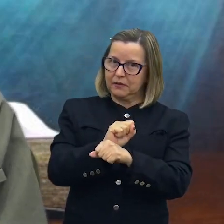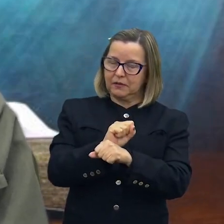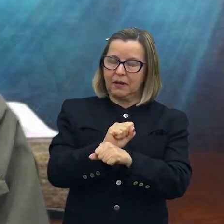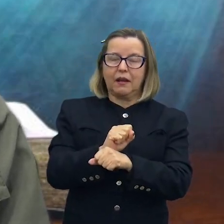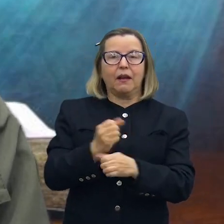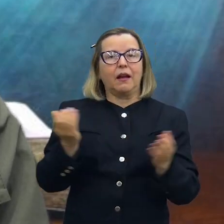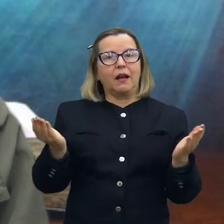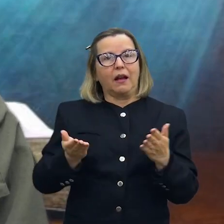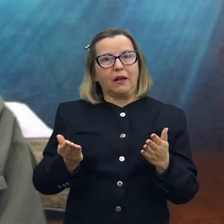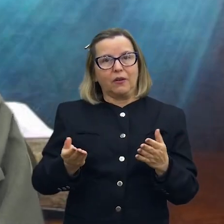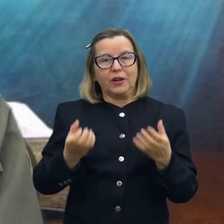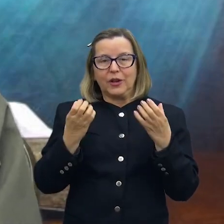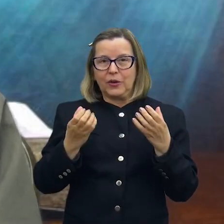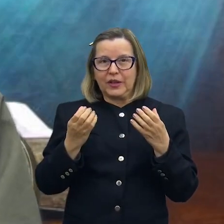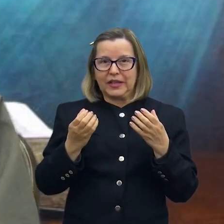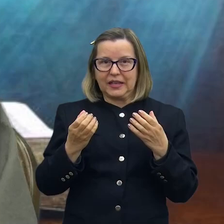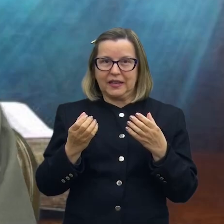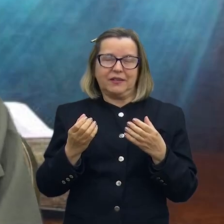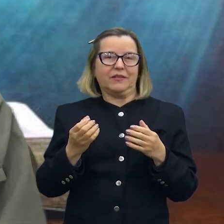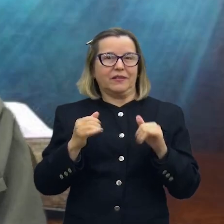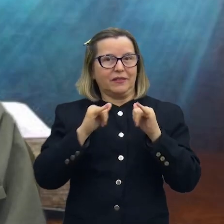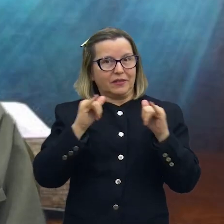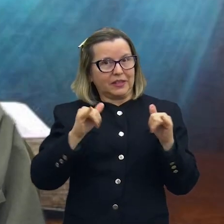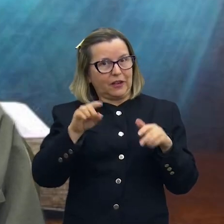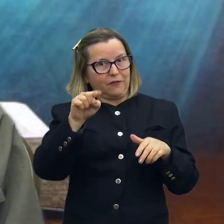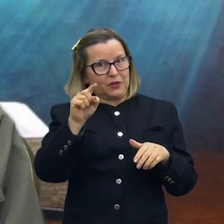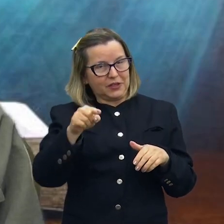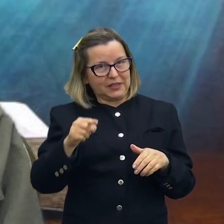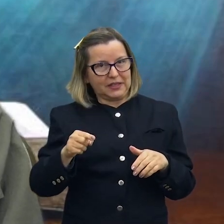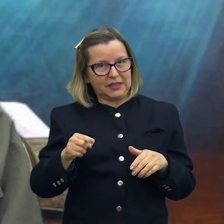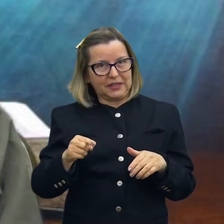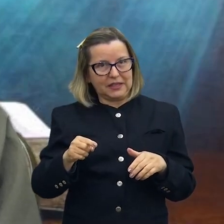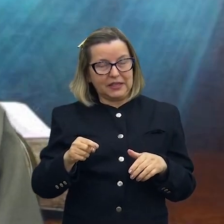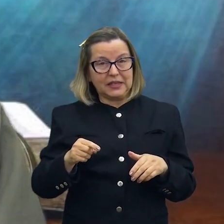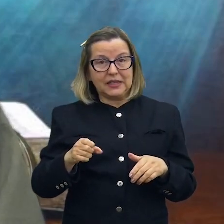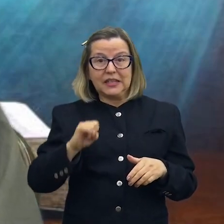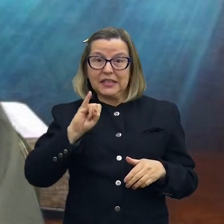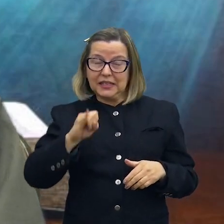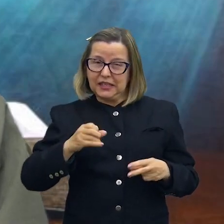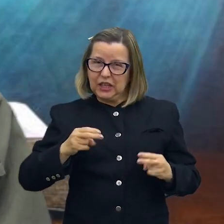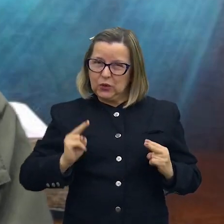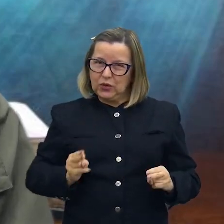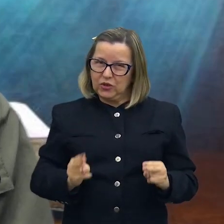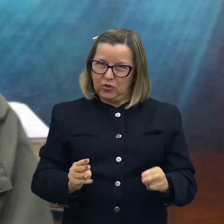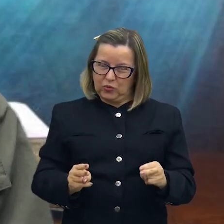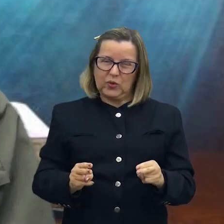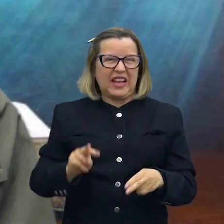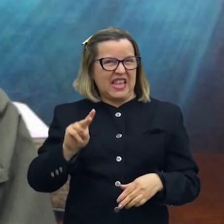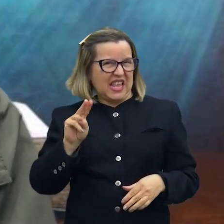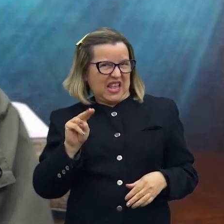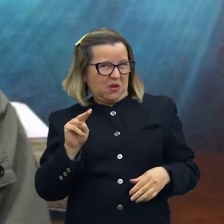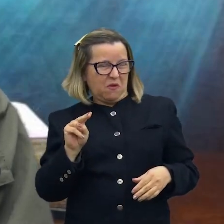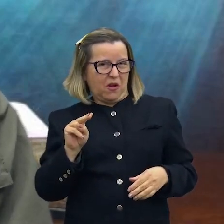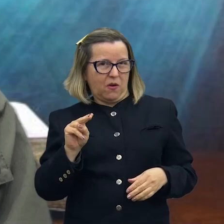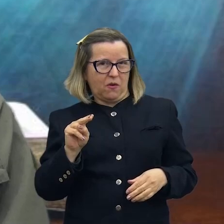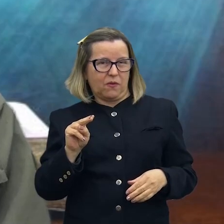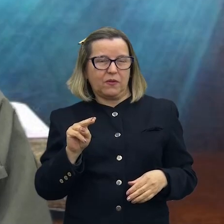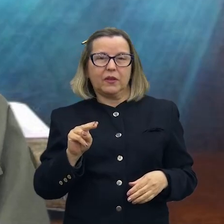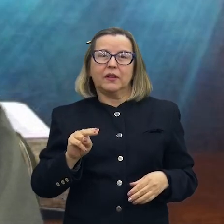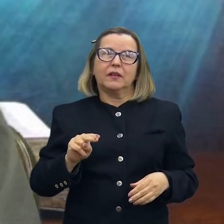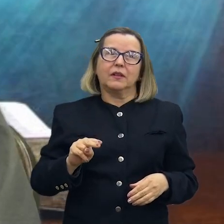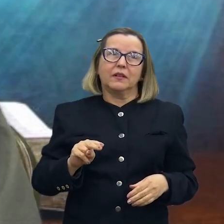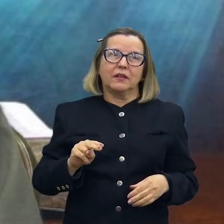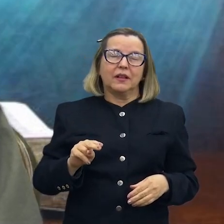quero desanimar você. Se você continuar fazendo do mesmo jeito, como disse Einstein, você vai colher os